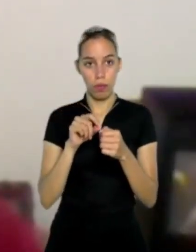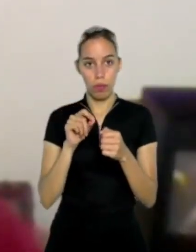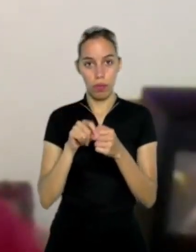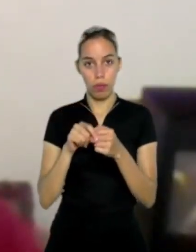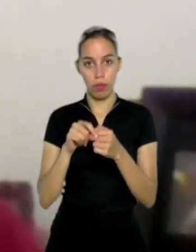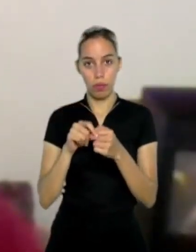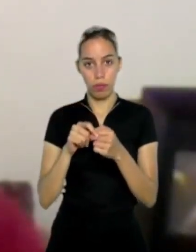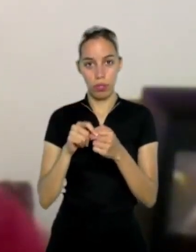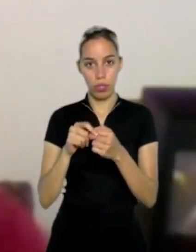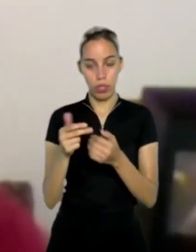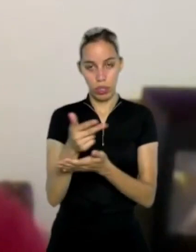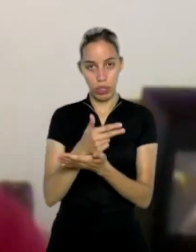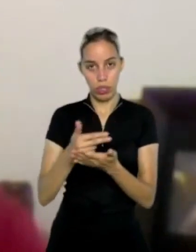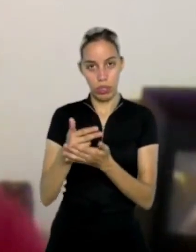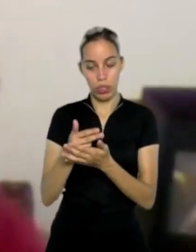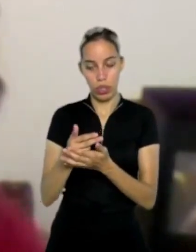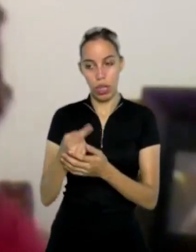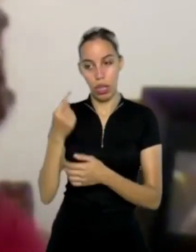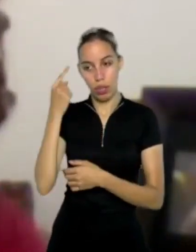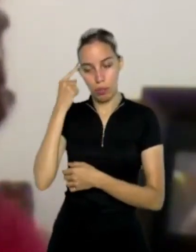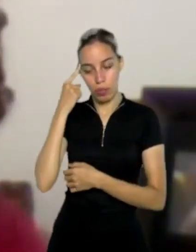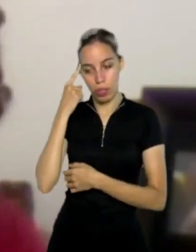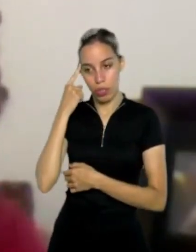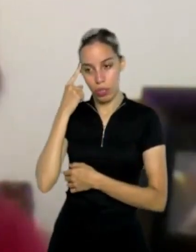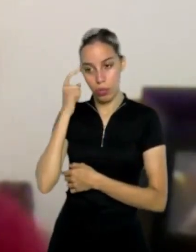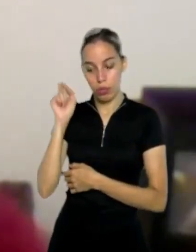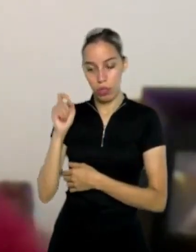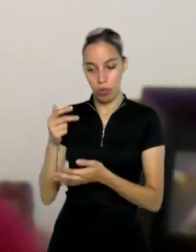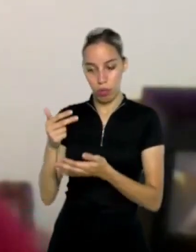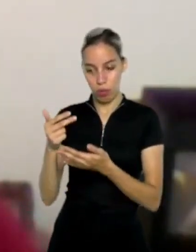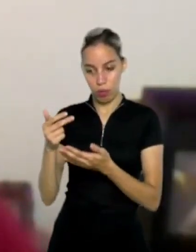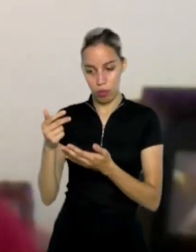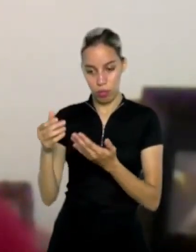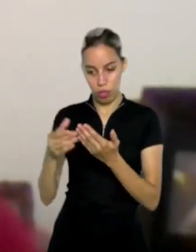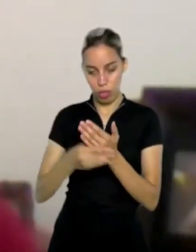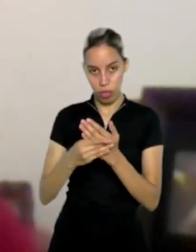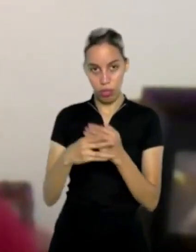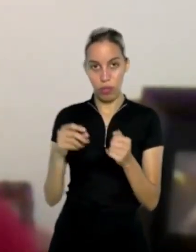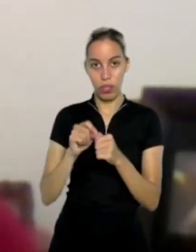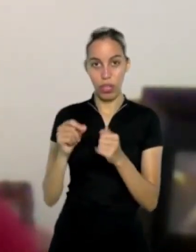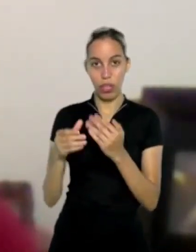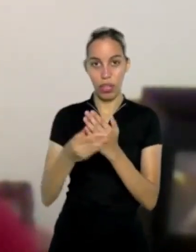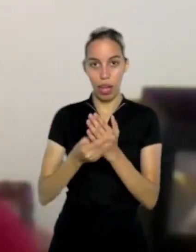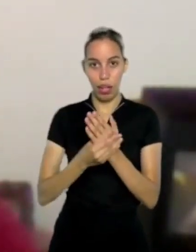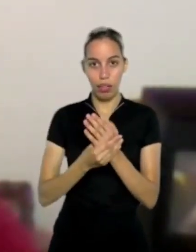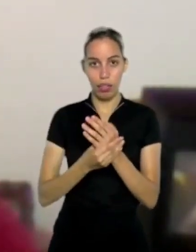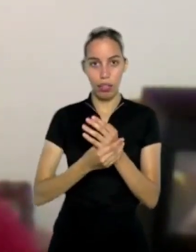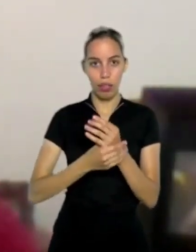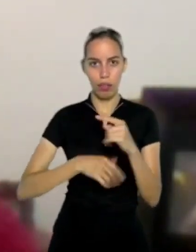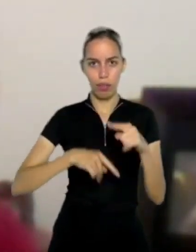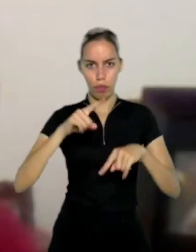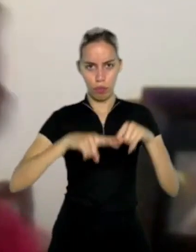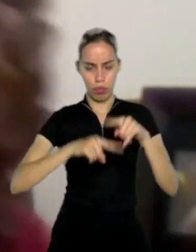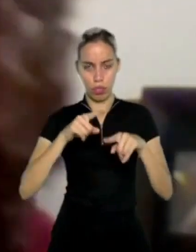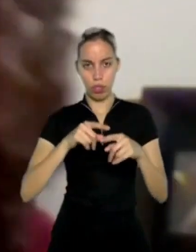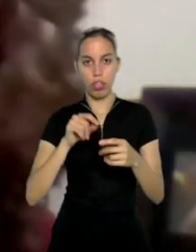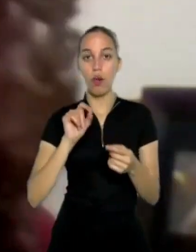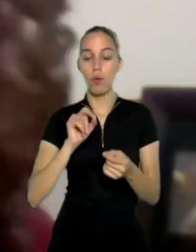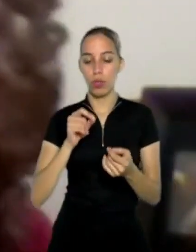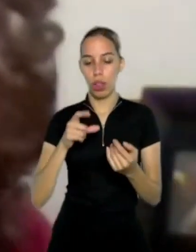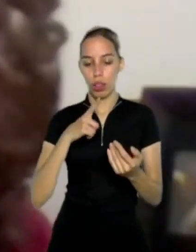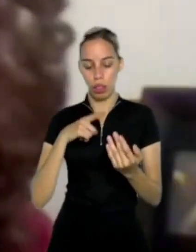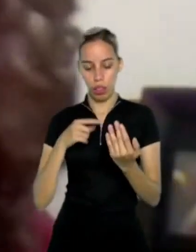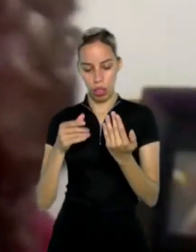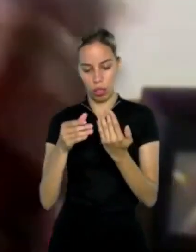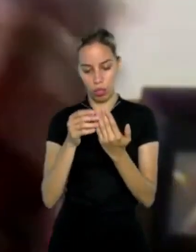de transformar o livro num livro-objeto. Tinha o texto, mas tinha as ilustrações para a criança interagir. Então, as